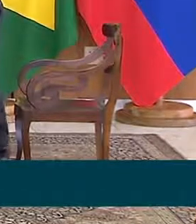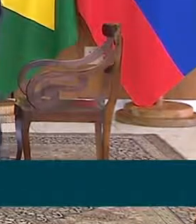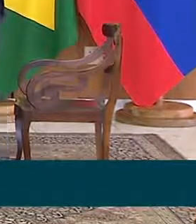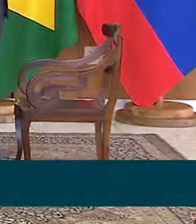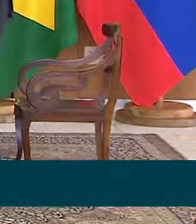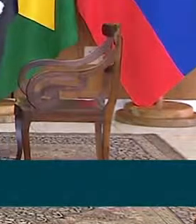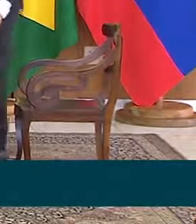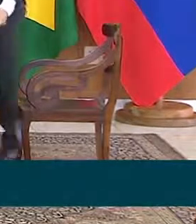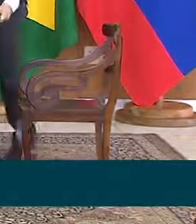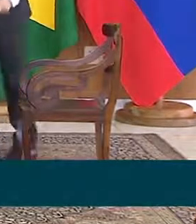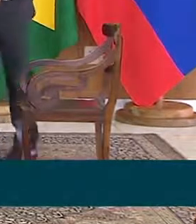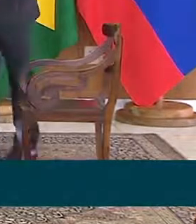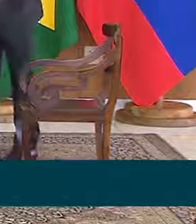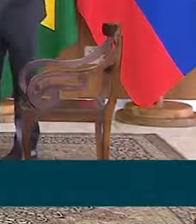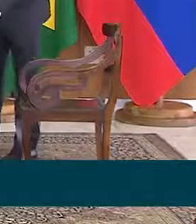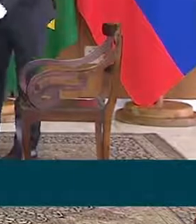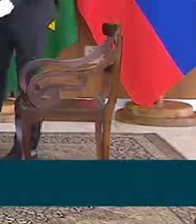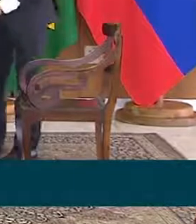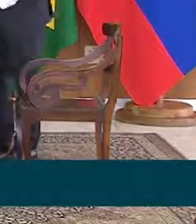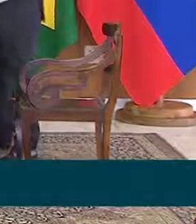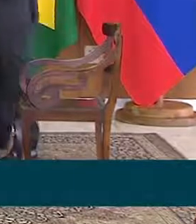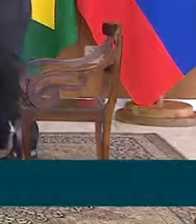E aí